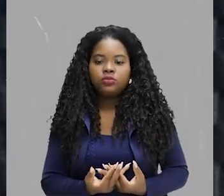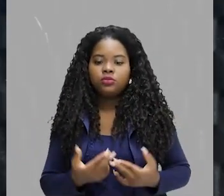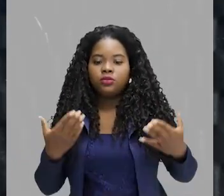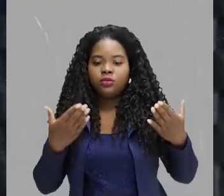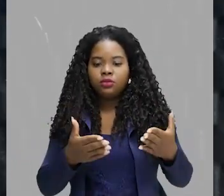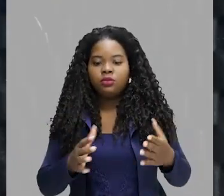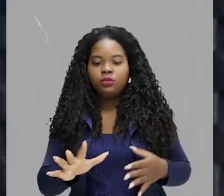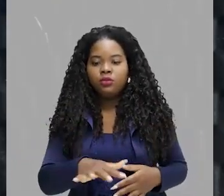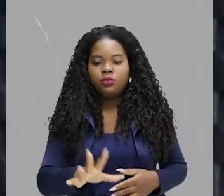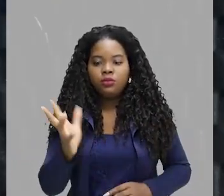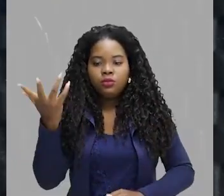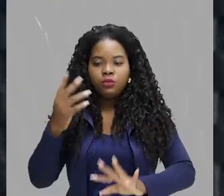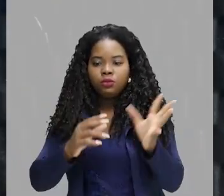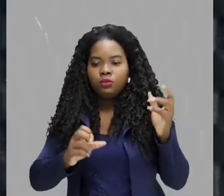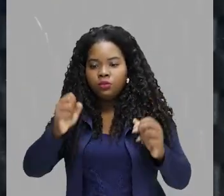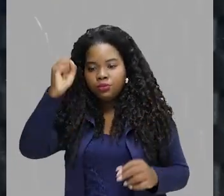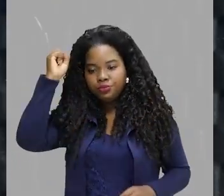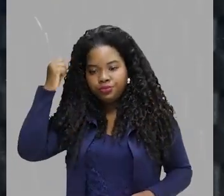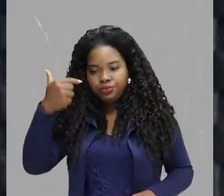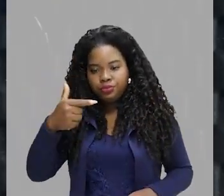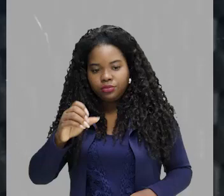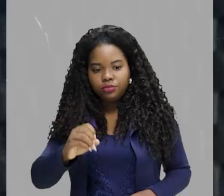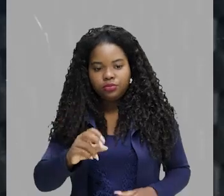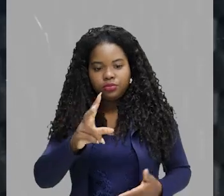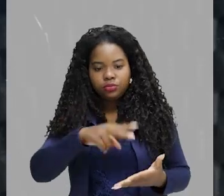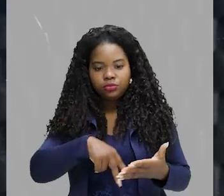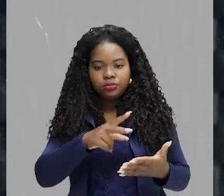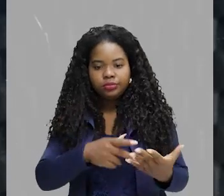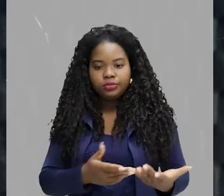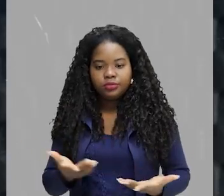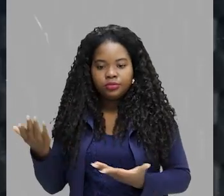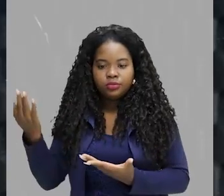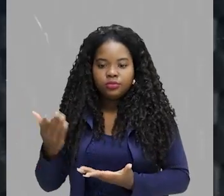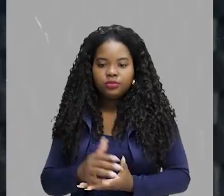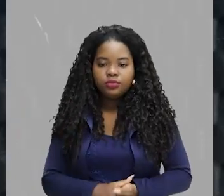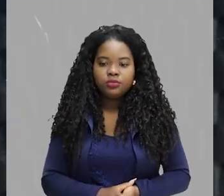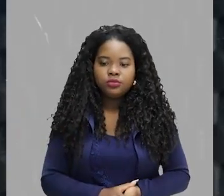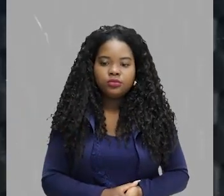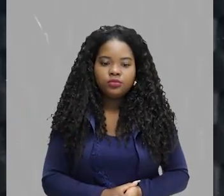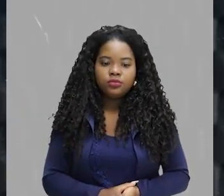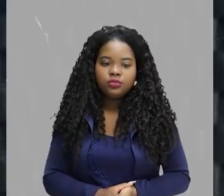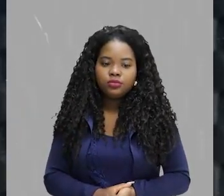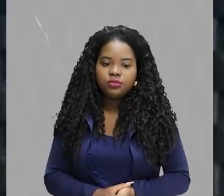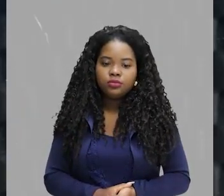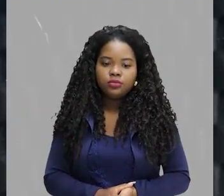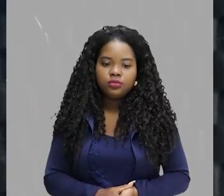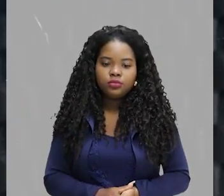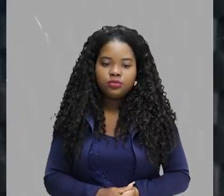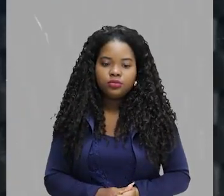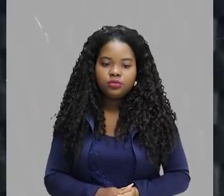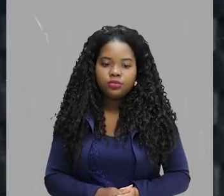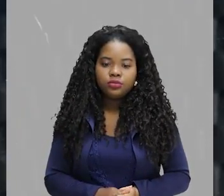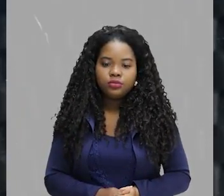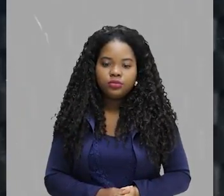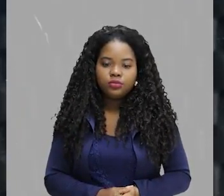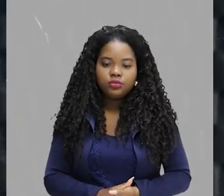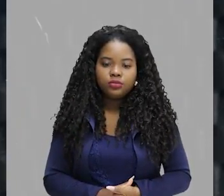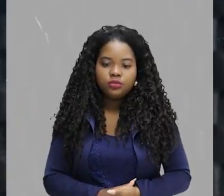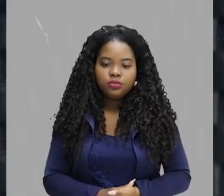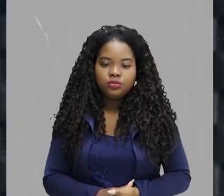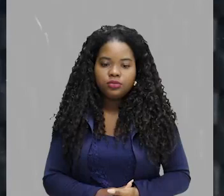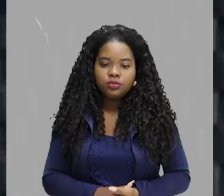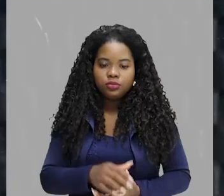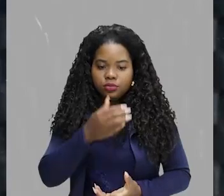no século XX. O Clube de Roma foi formado em abril de 68, então já tem um tempinho que o pessoal discute sobre